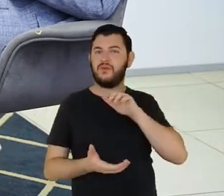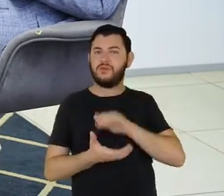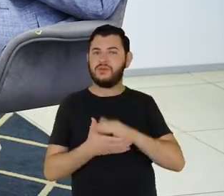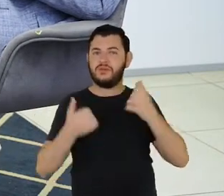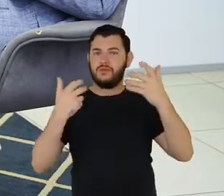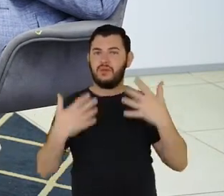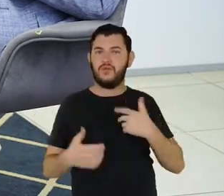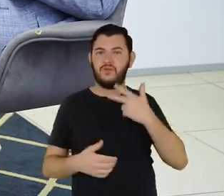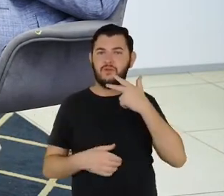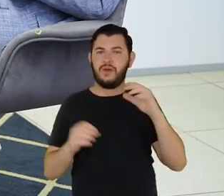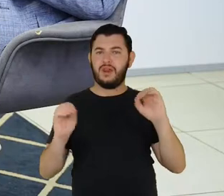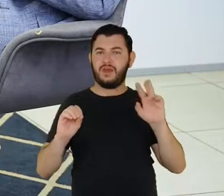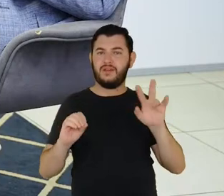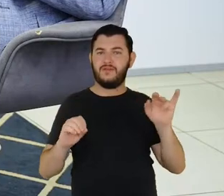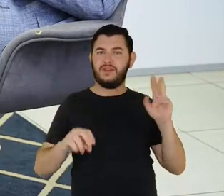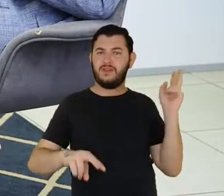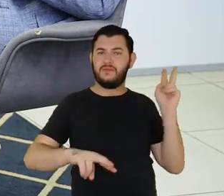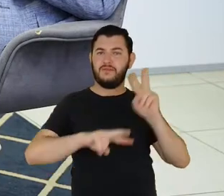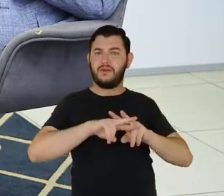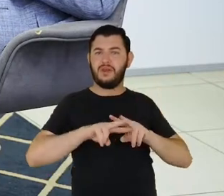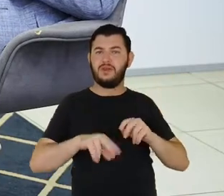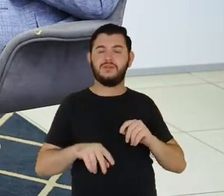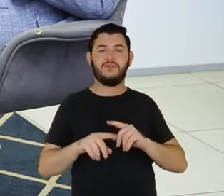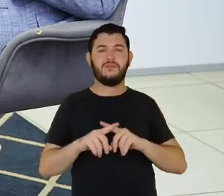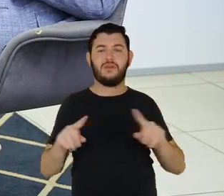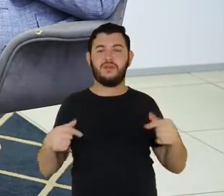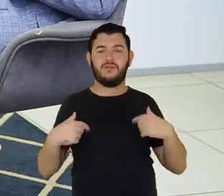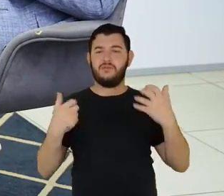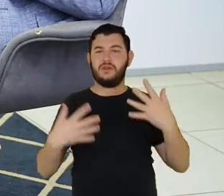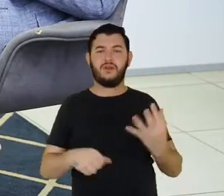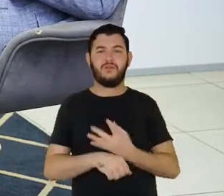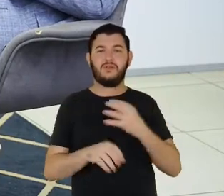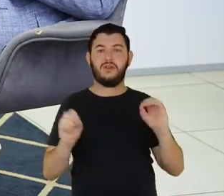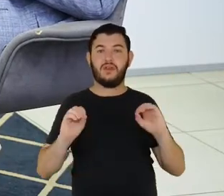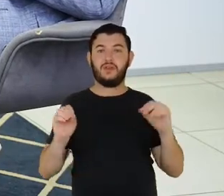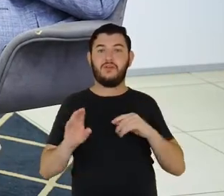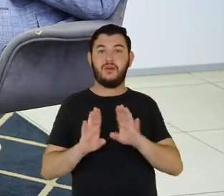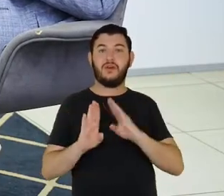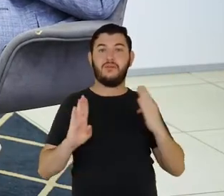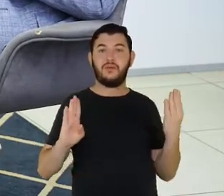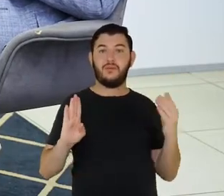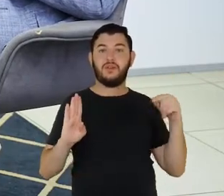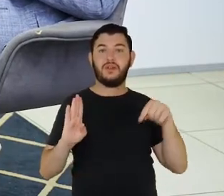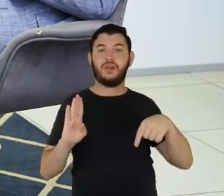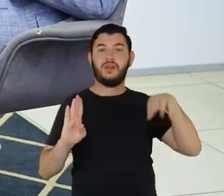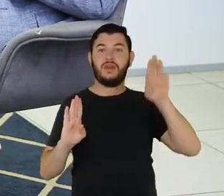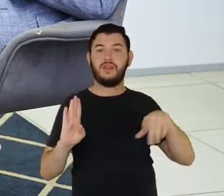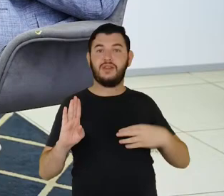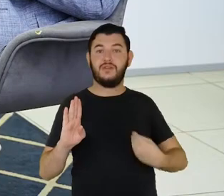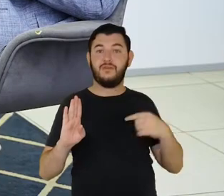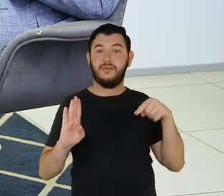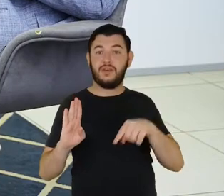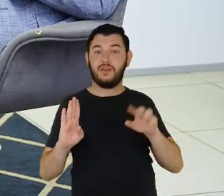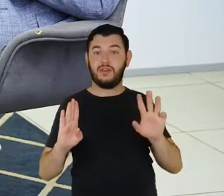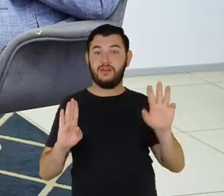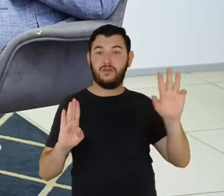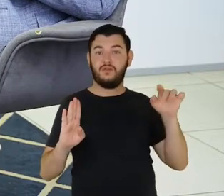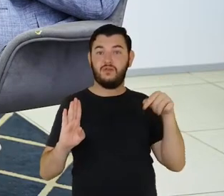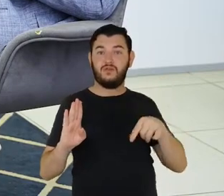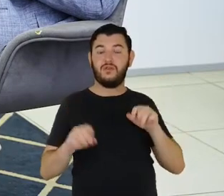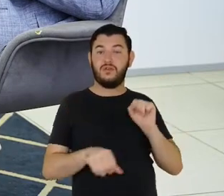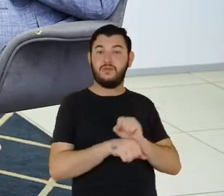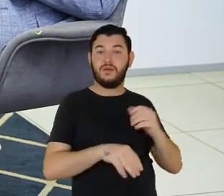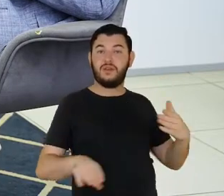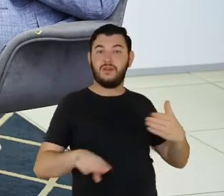não tô aguentando mais, vou fumar. Abre a porta, quem tá? Lula. Olha só. Parado, assim, esperando pra entrar. Aí, quem tá aqui, Janja?